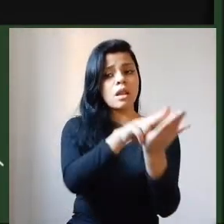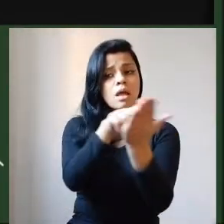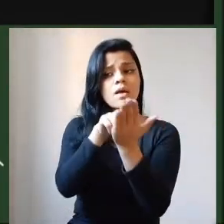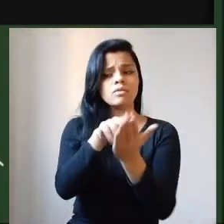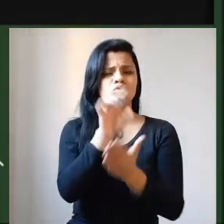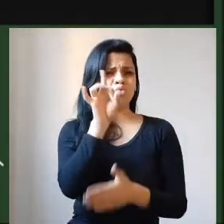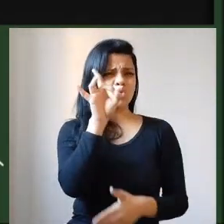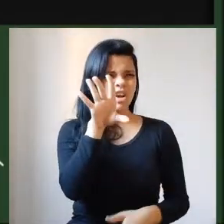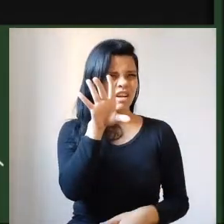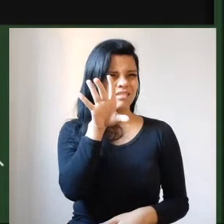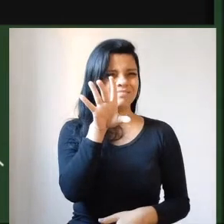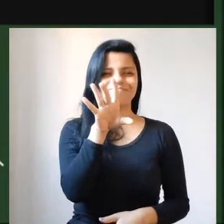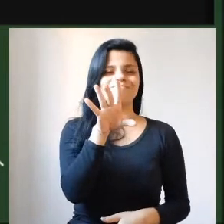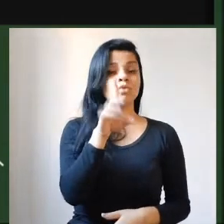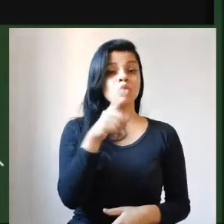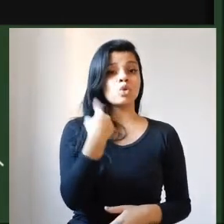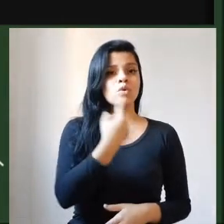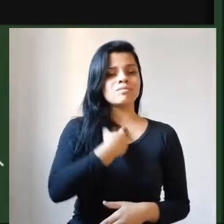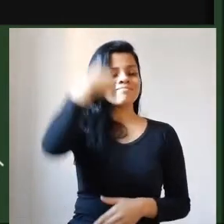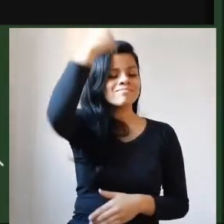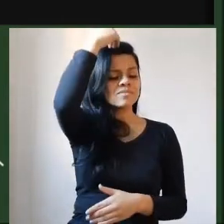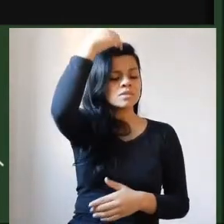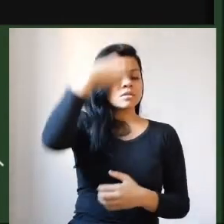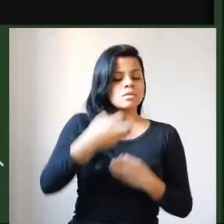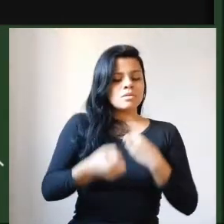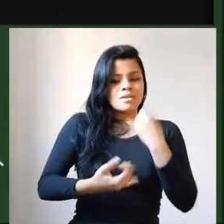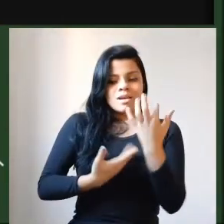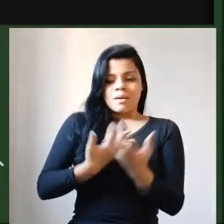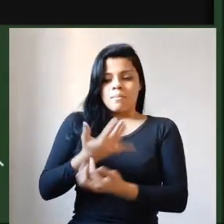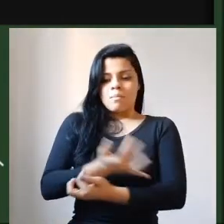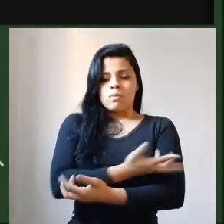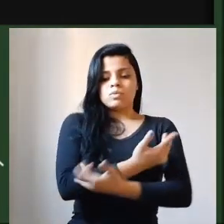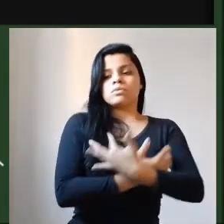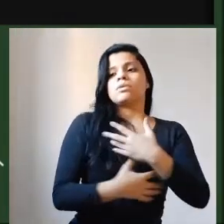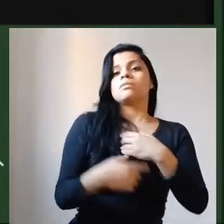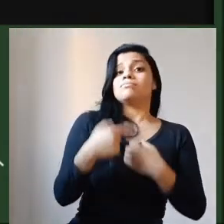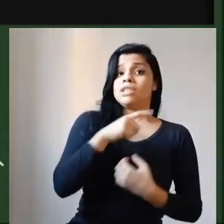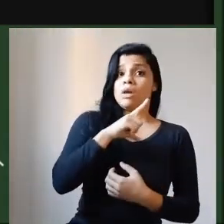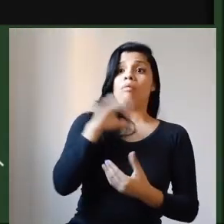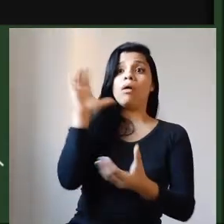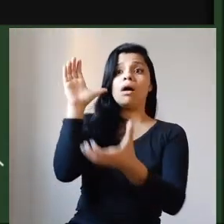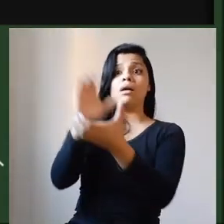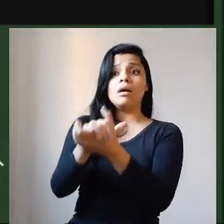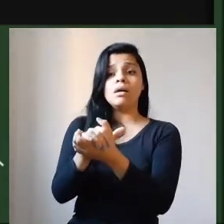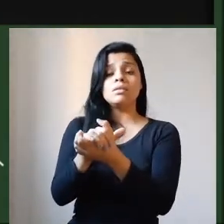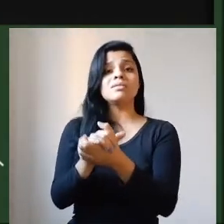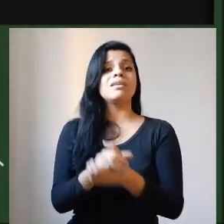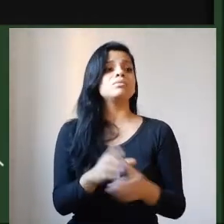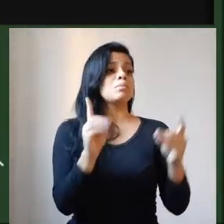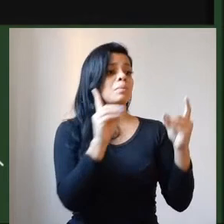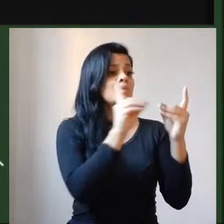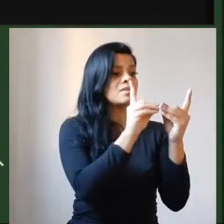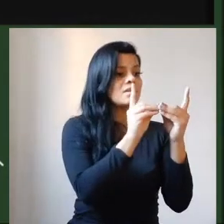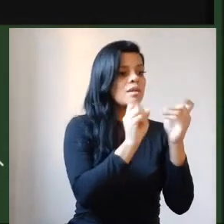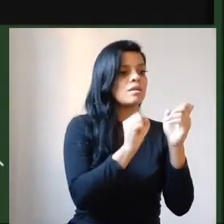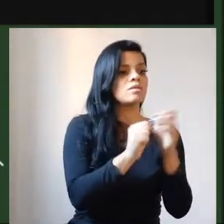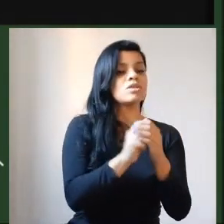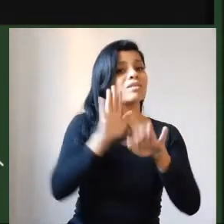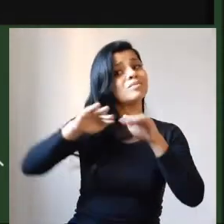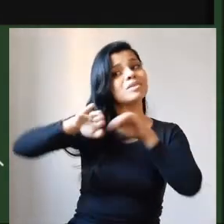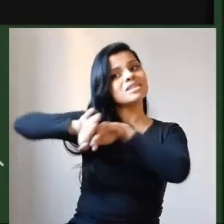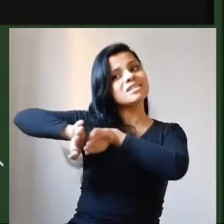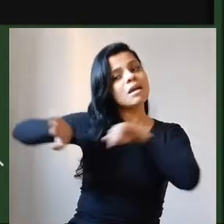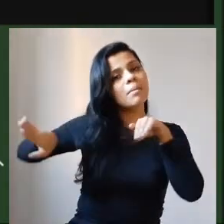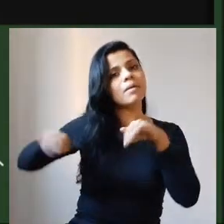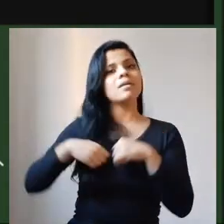Você lida com a esposa, você lida com o paciente e com as equipes, e todo mundo tem